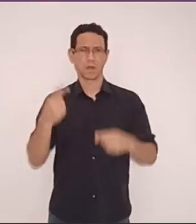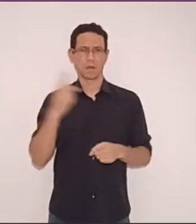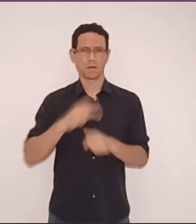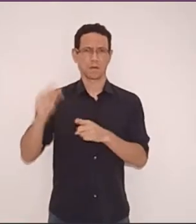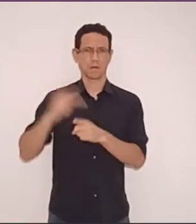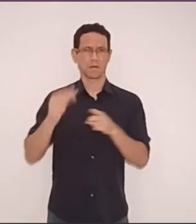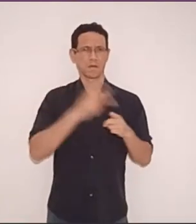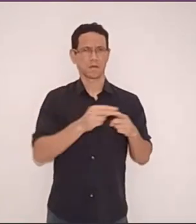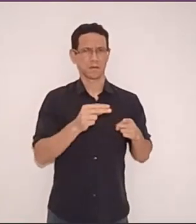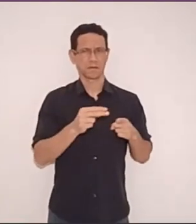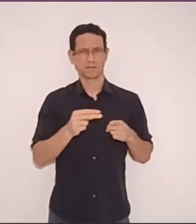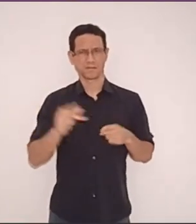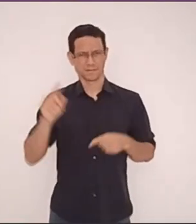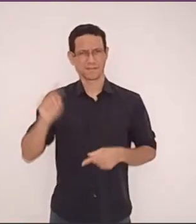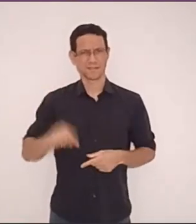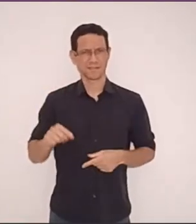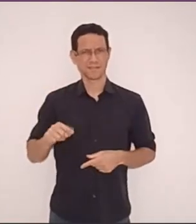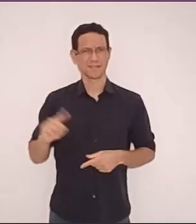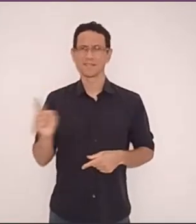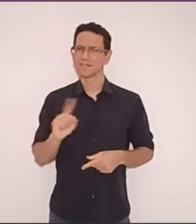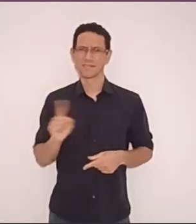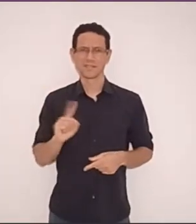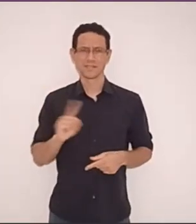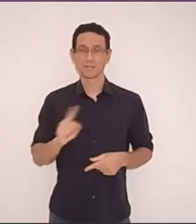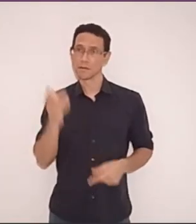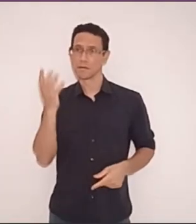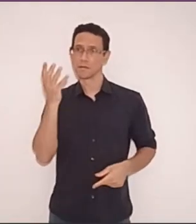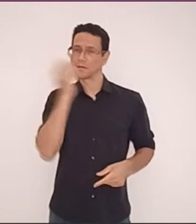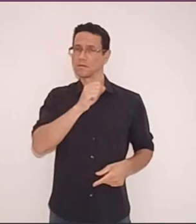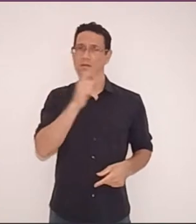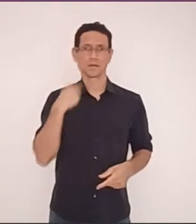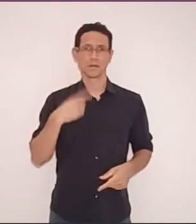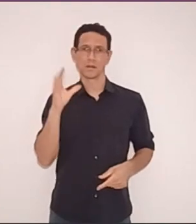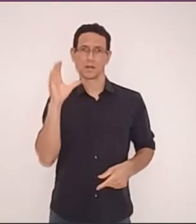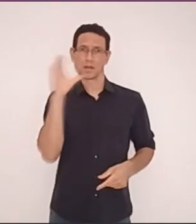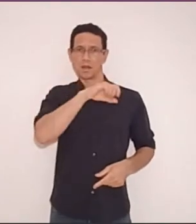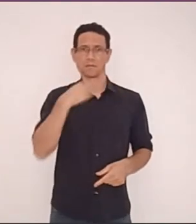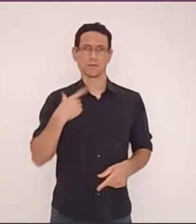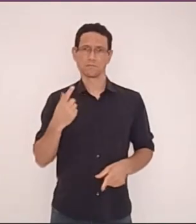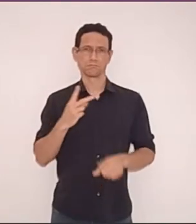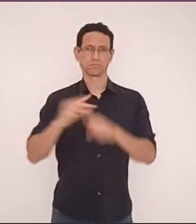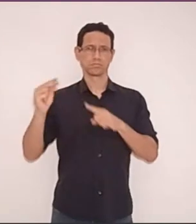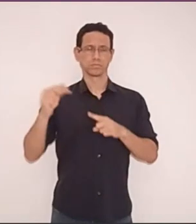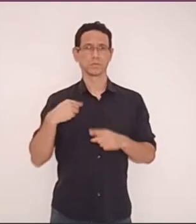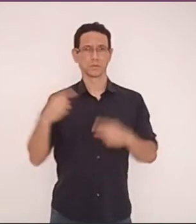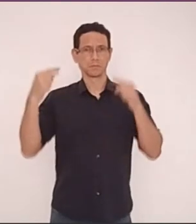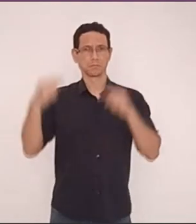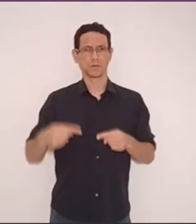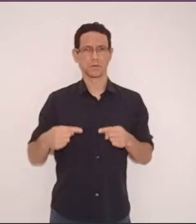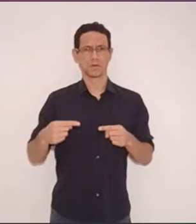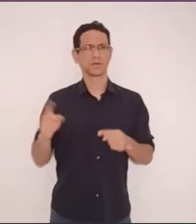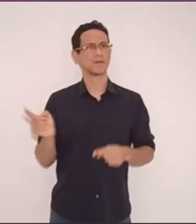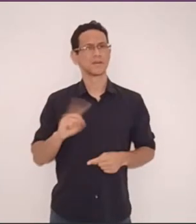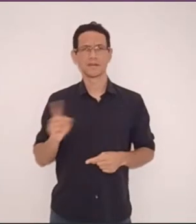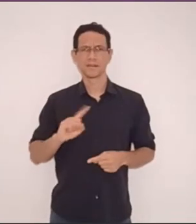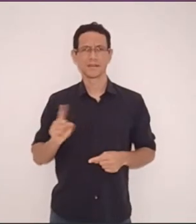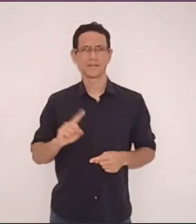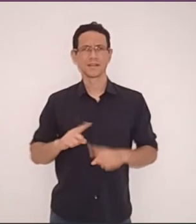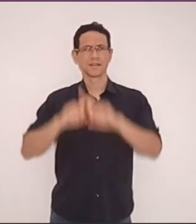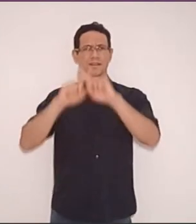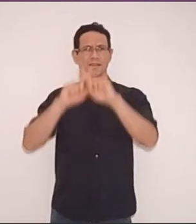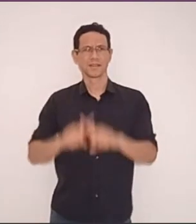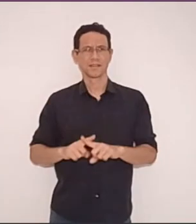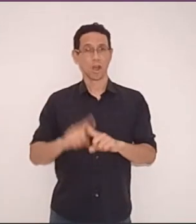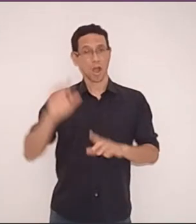na competição em torno de um código que chega mais rápido mais competente mas a ideia de competição